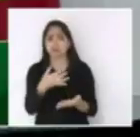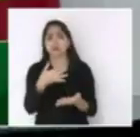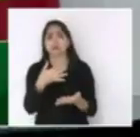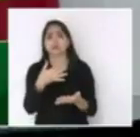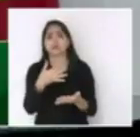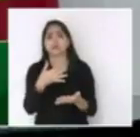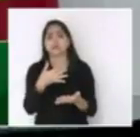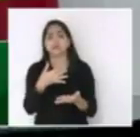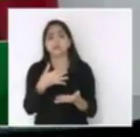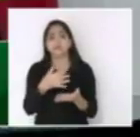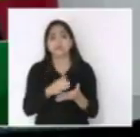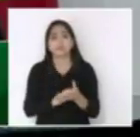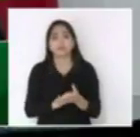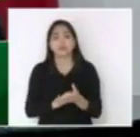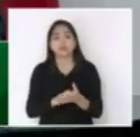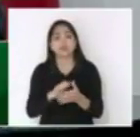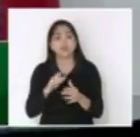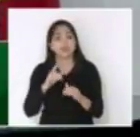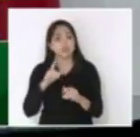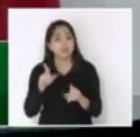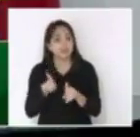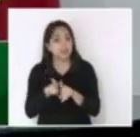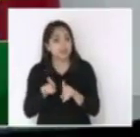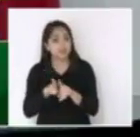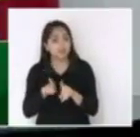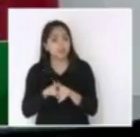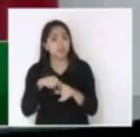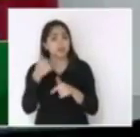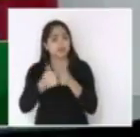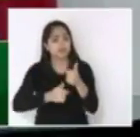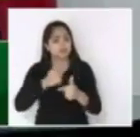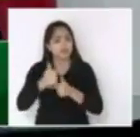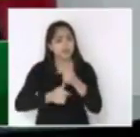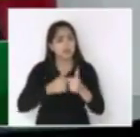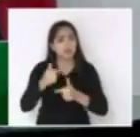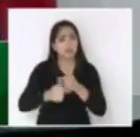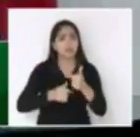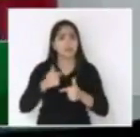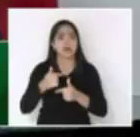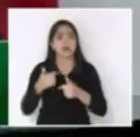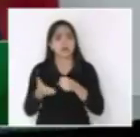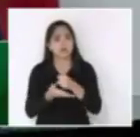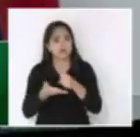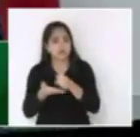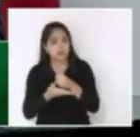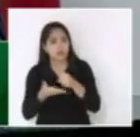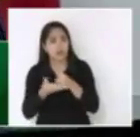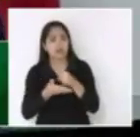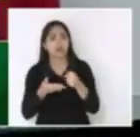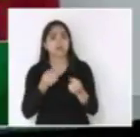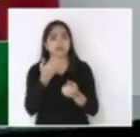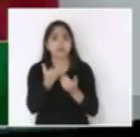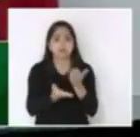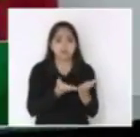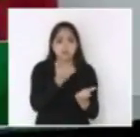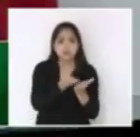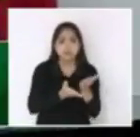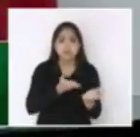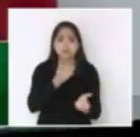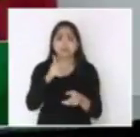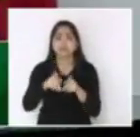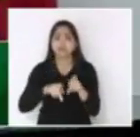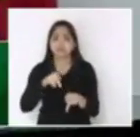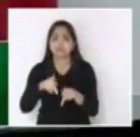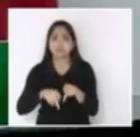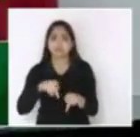e estamos com os serviços essenciais sendo oferecidos a contento para a população catarinense.